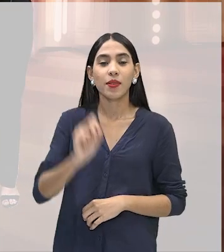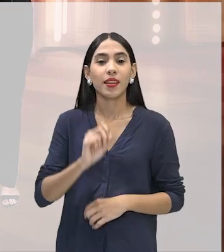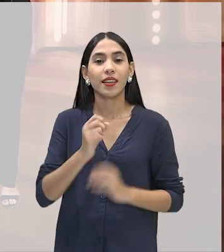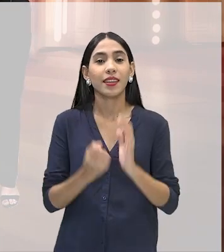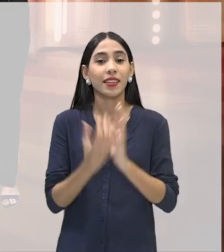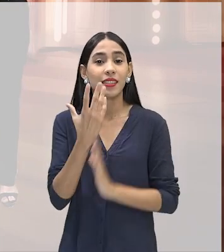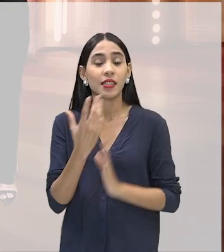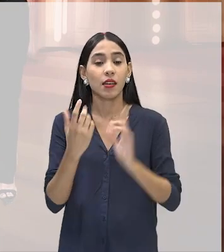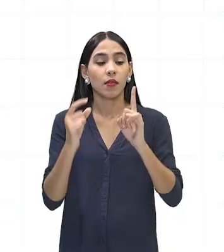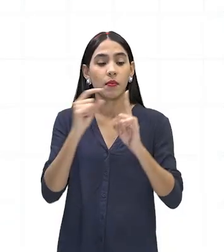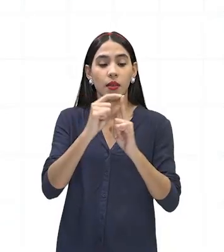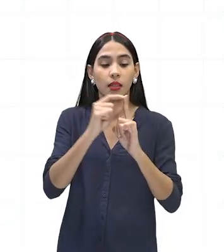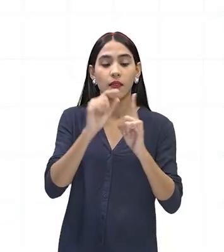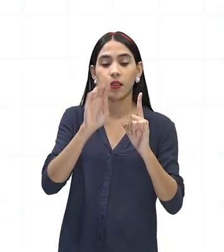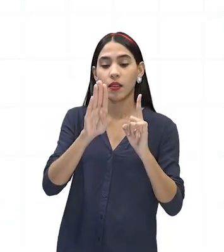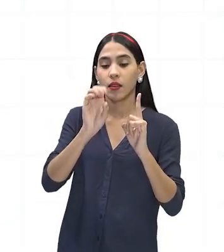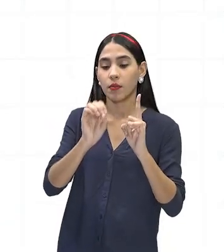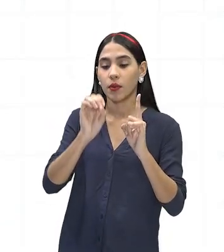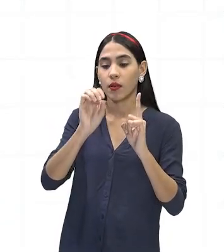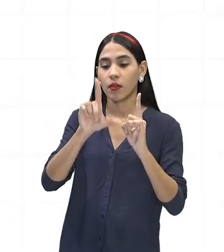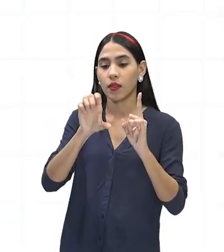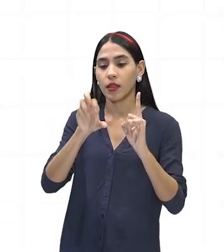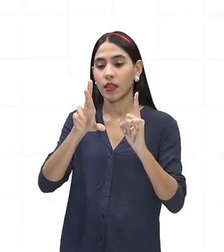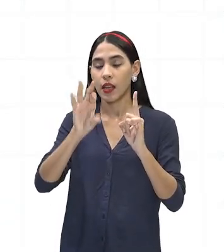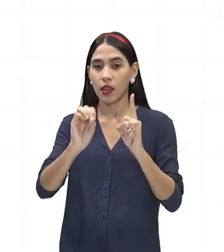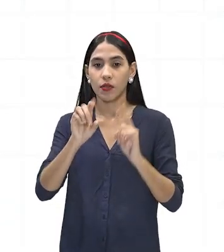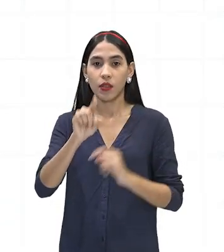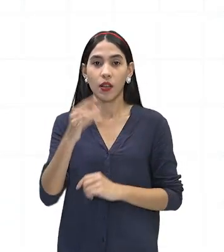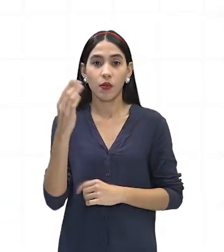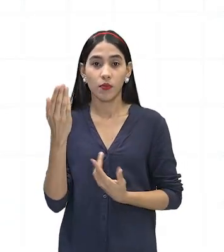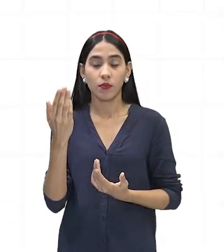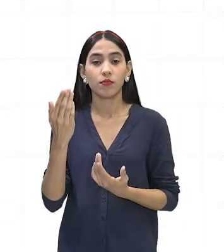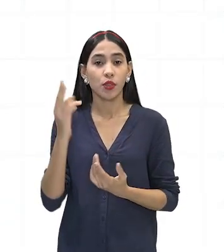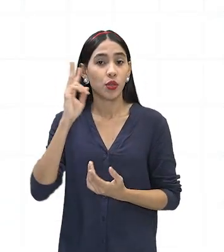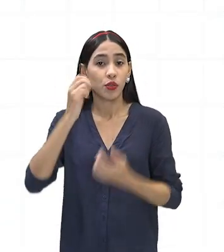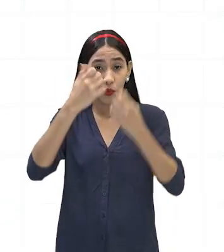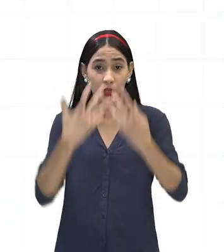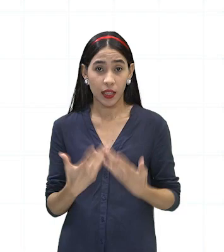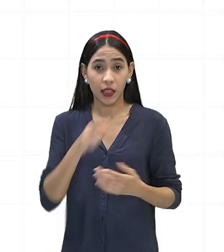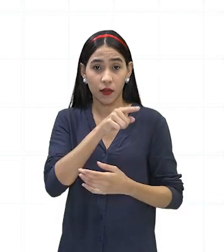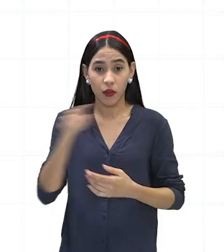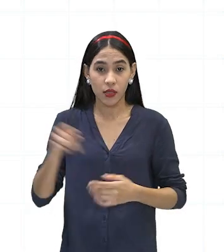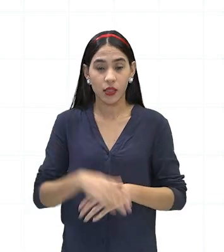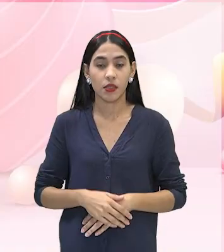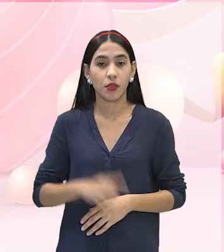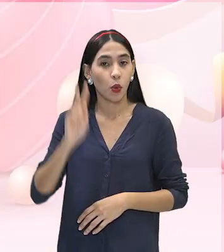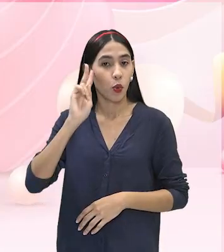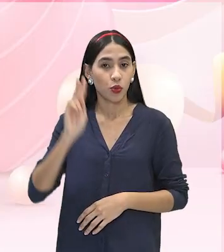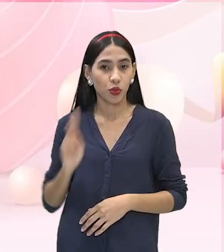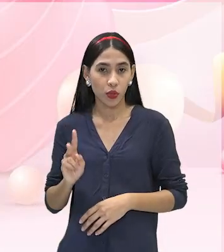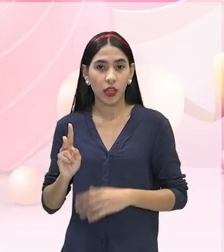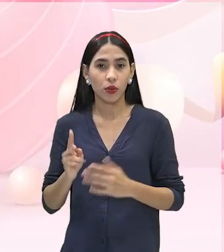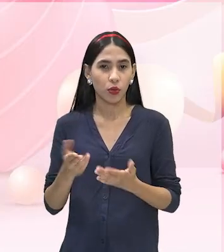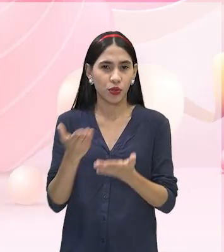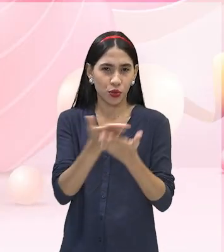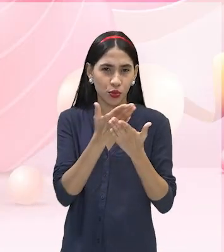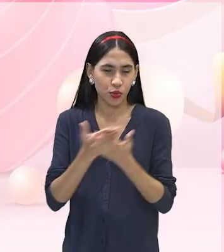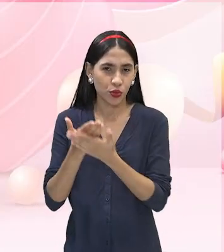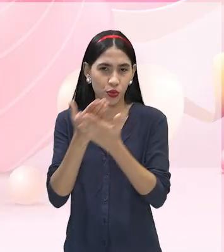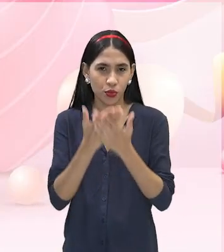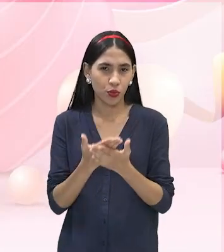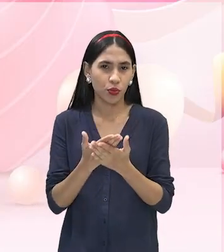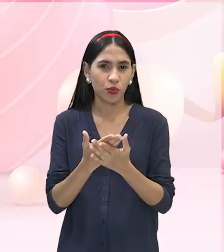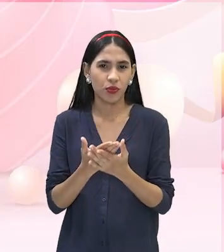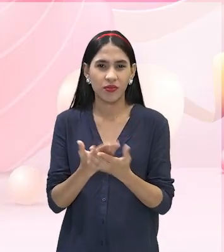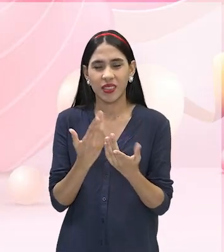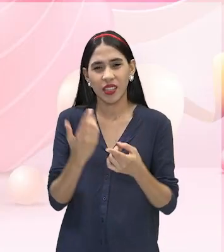origem da palavra bolero. Como eu falei para vocês, né, os historiadores eles não entraram num consenso, então